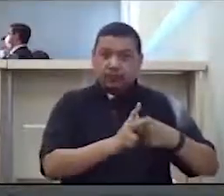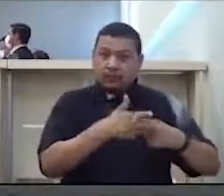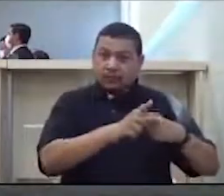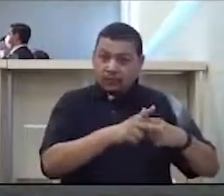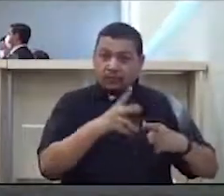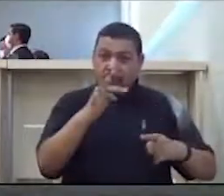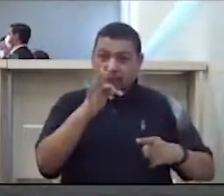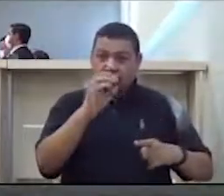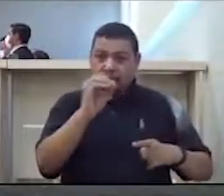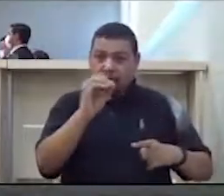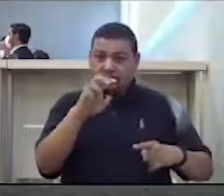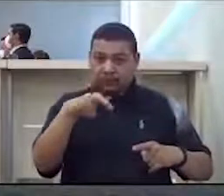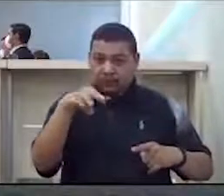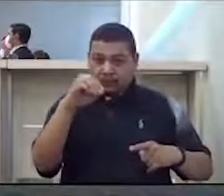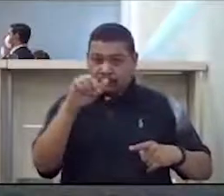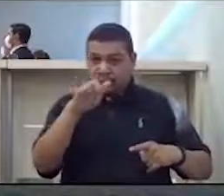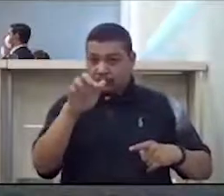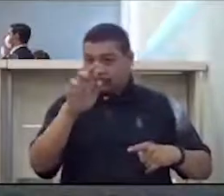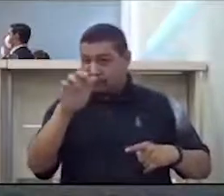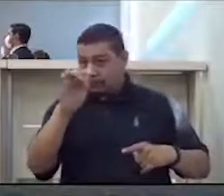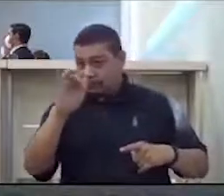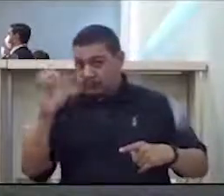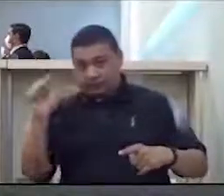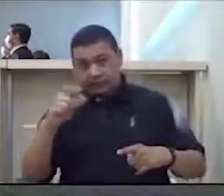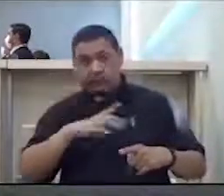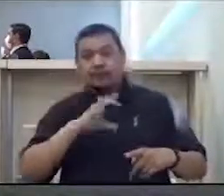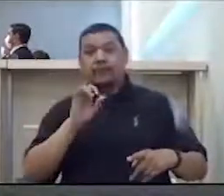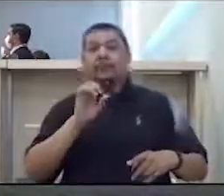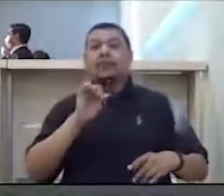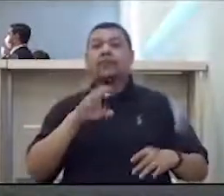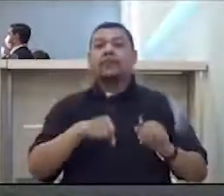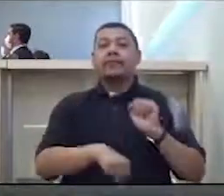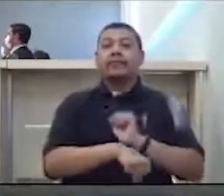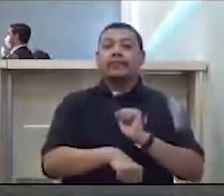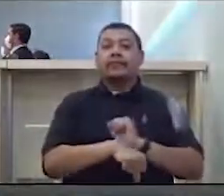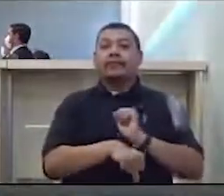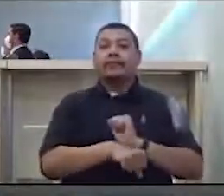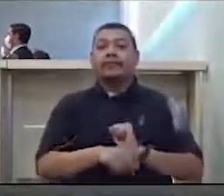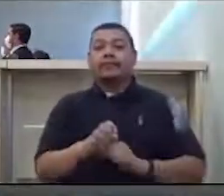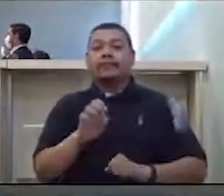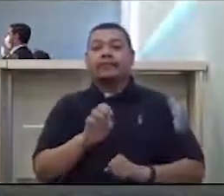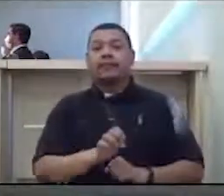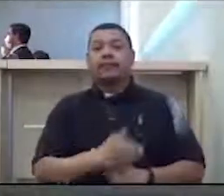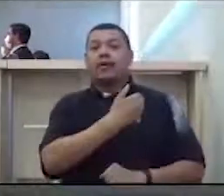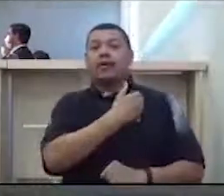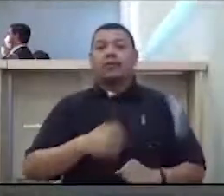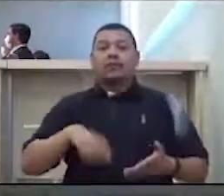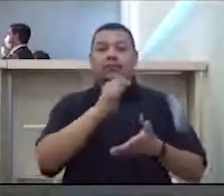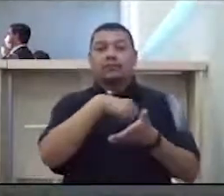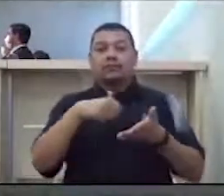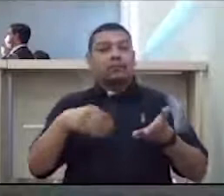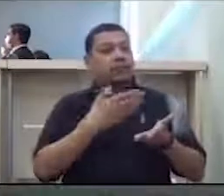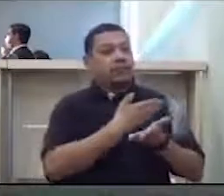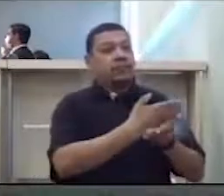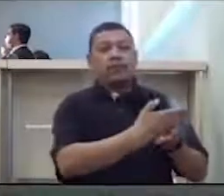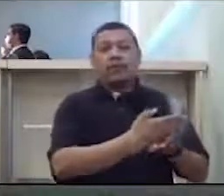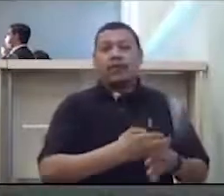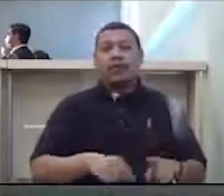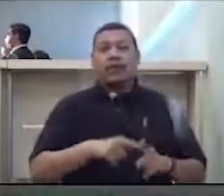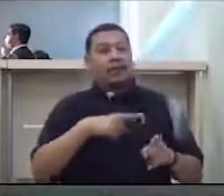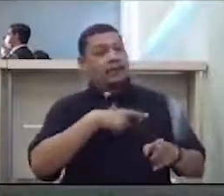à tomografia no euro, só está esperando o governador assinar para ela começar a dar trabalho. Mas está